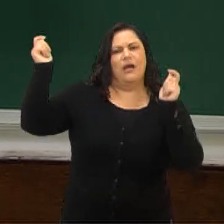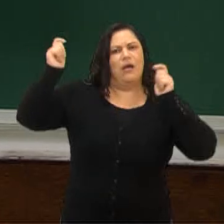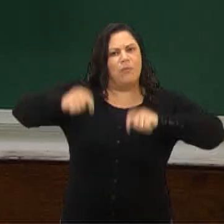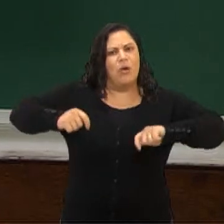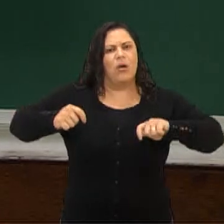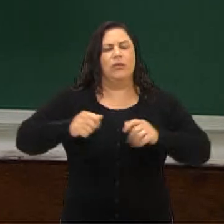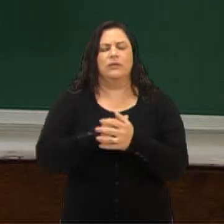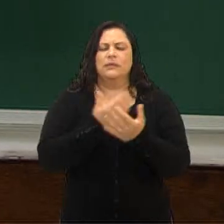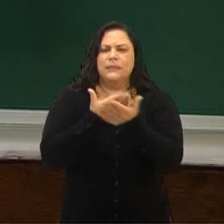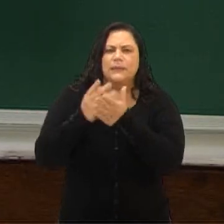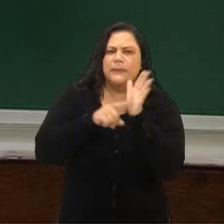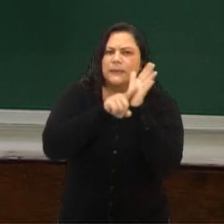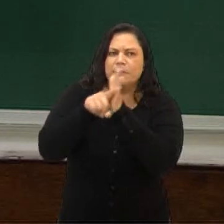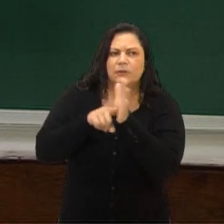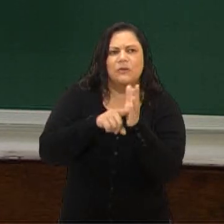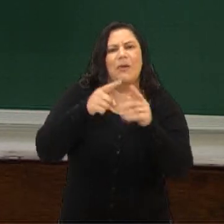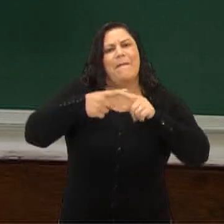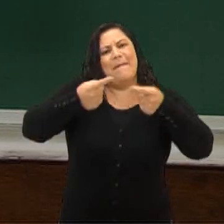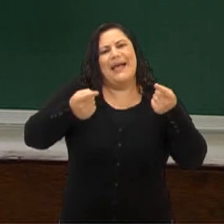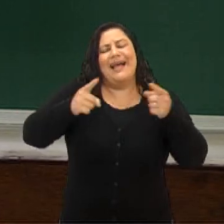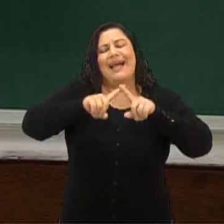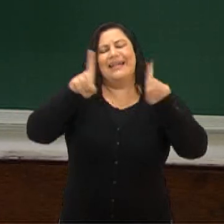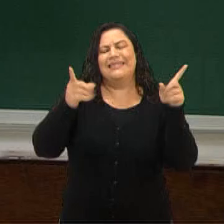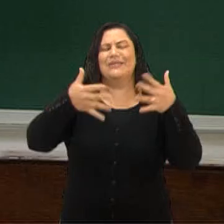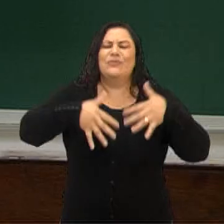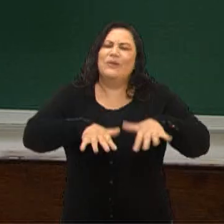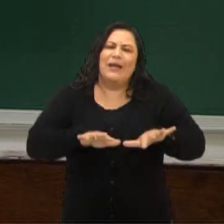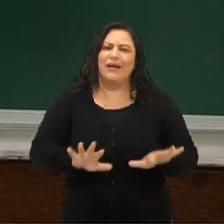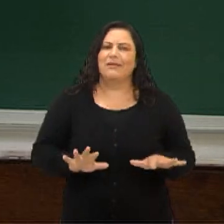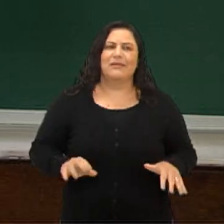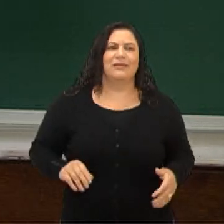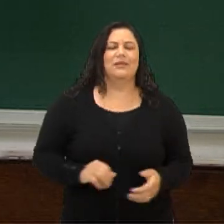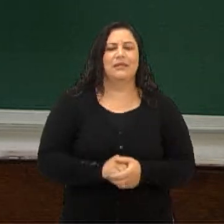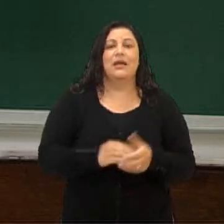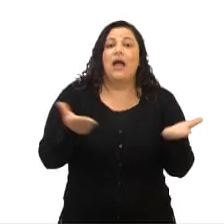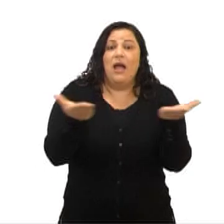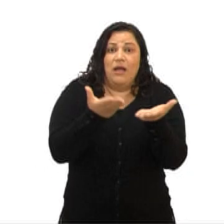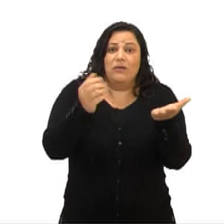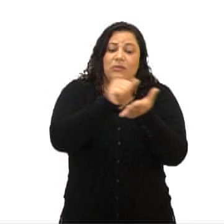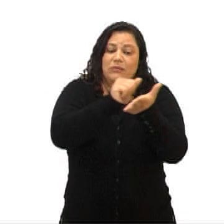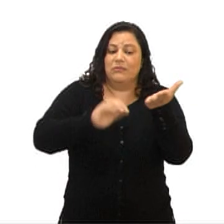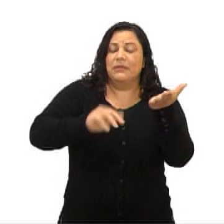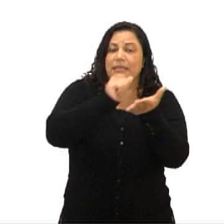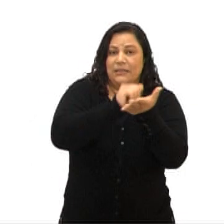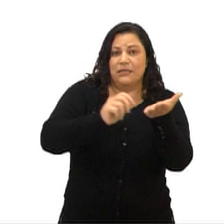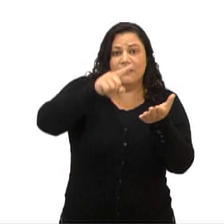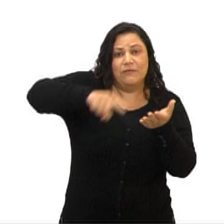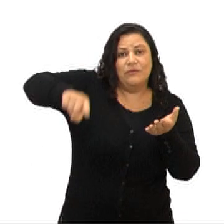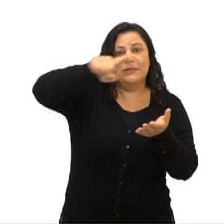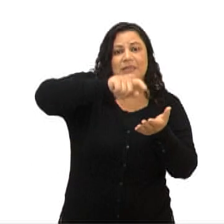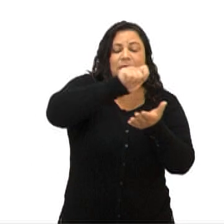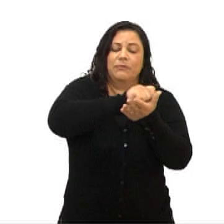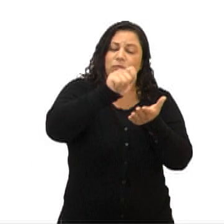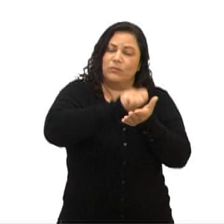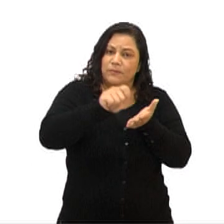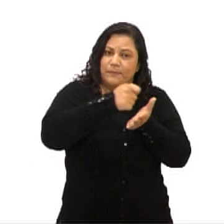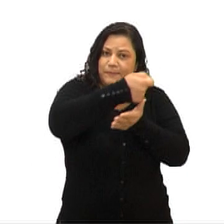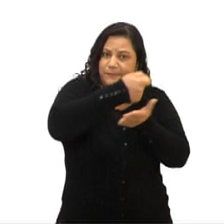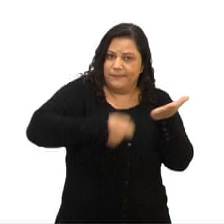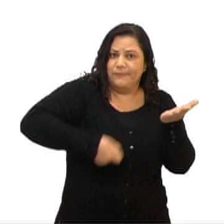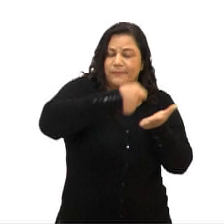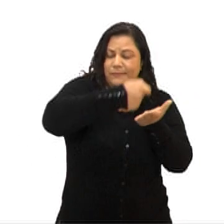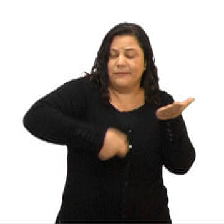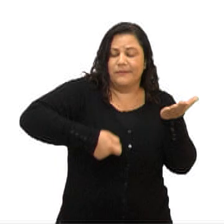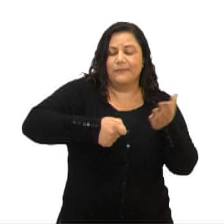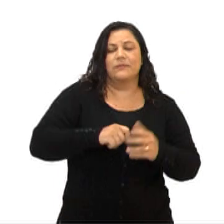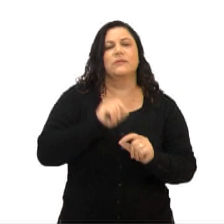mas não era muito aquilo que ele queria. Tá? Primeiro exercíciozinho para vocês hoje. Descrever, escreva sobre o